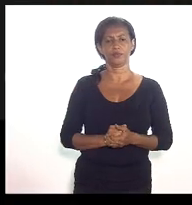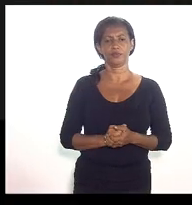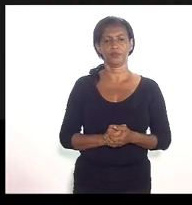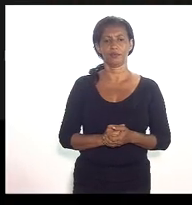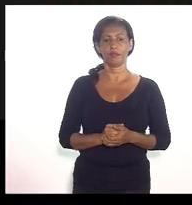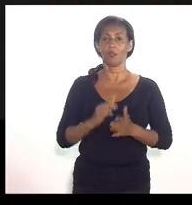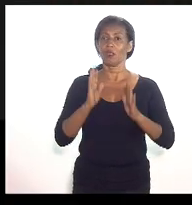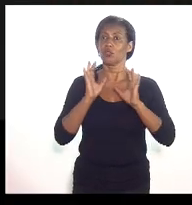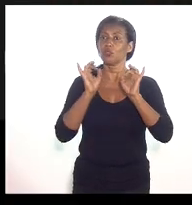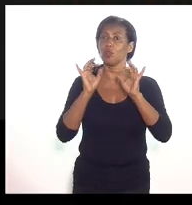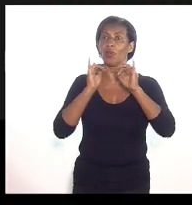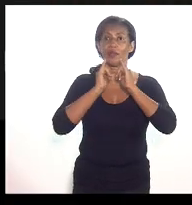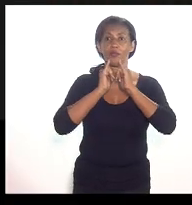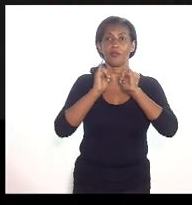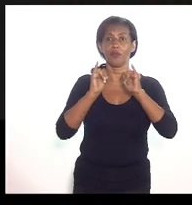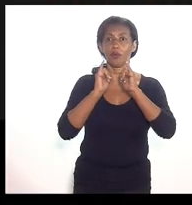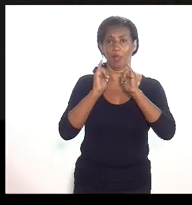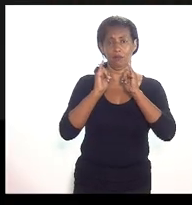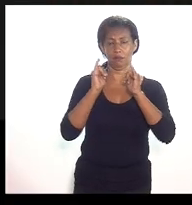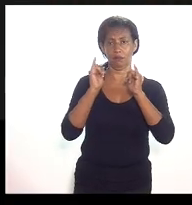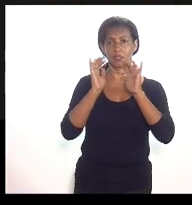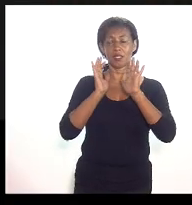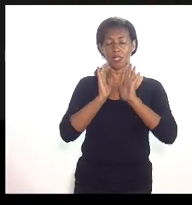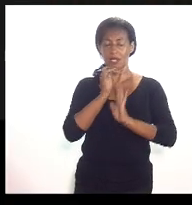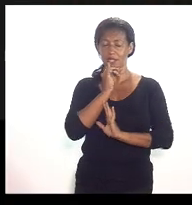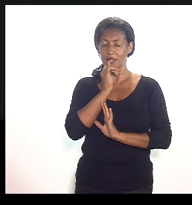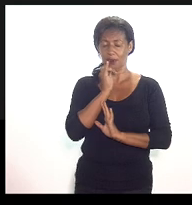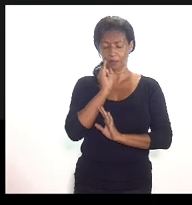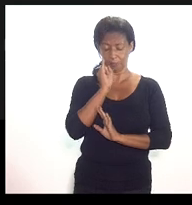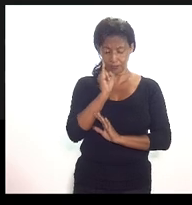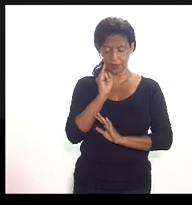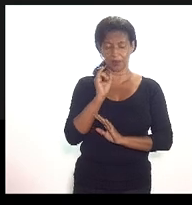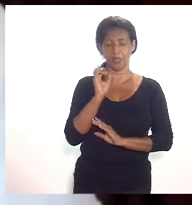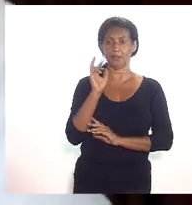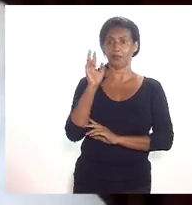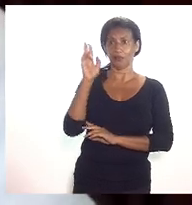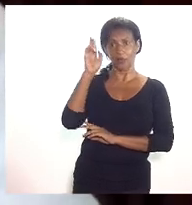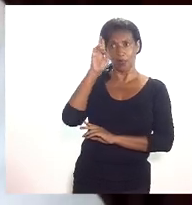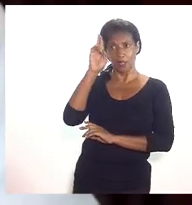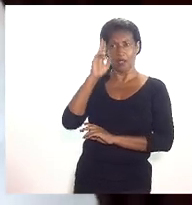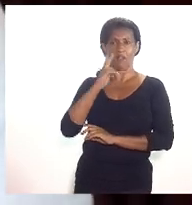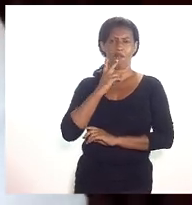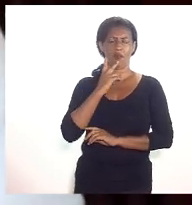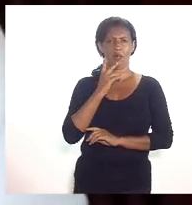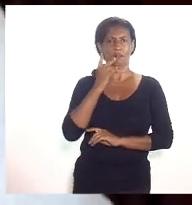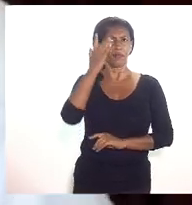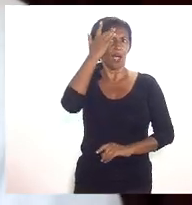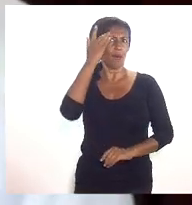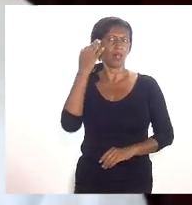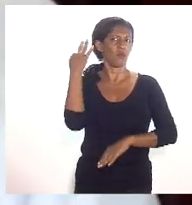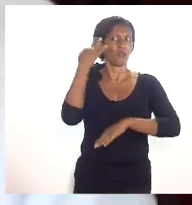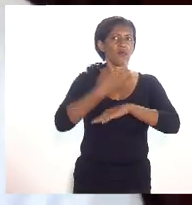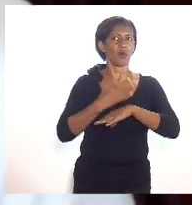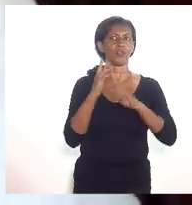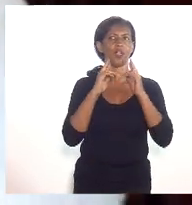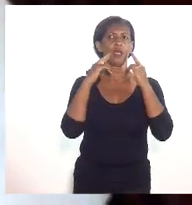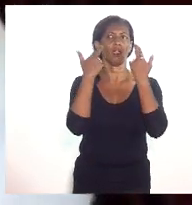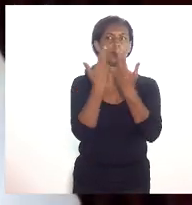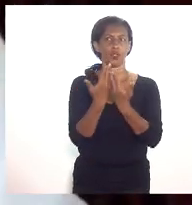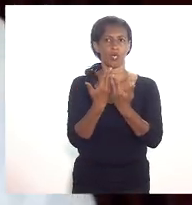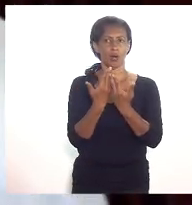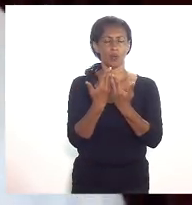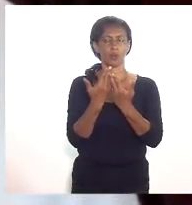ter que informar. Então, por exemplo, se o relator disser, olha, eu não vou na reunião amanhã, informo que